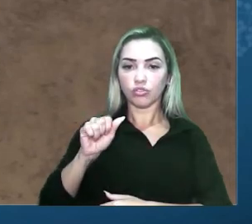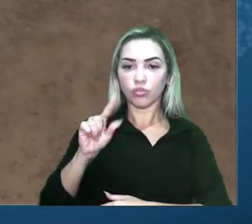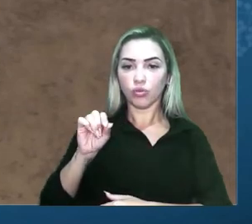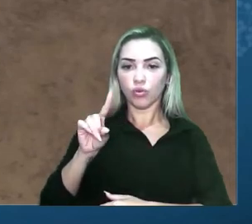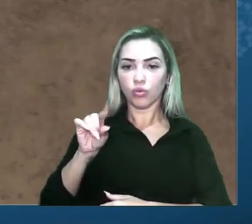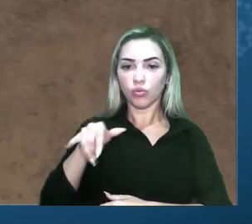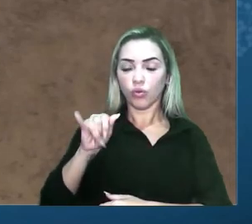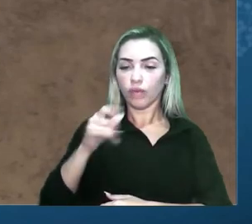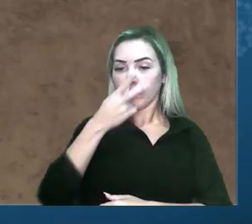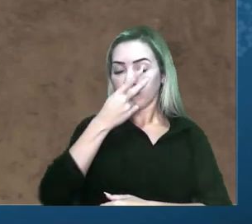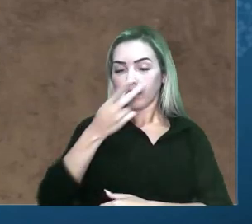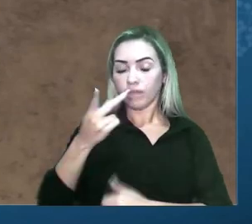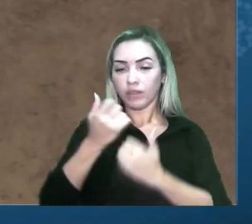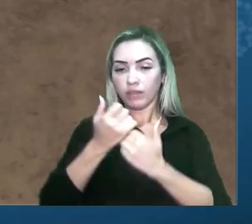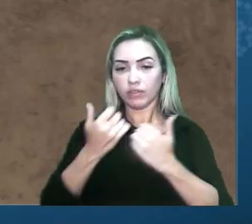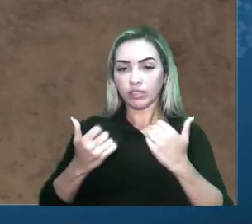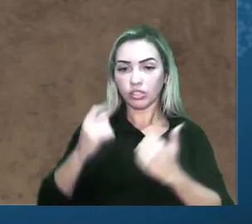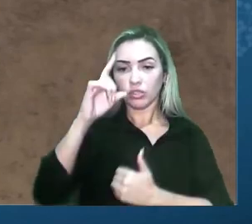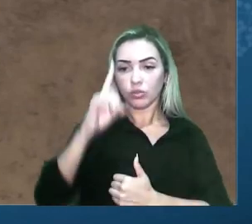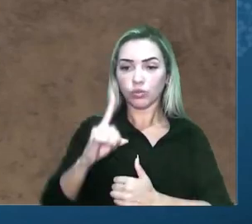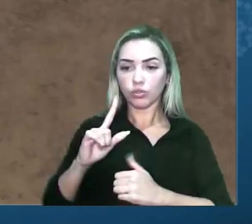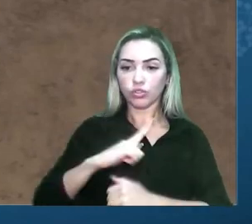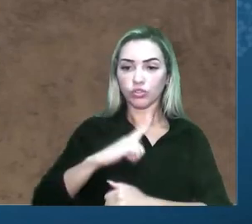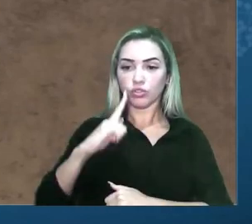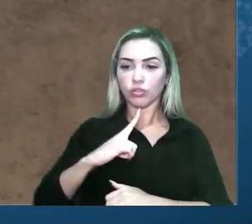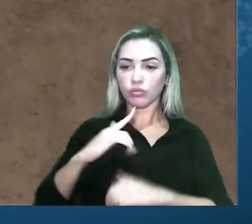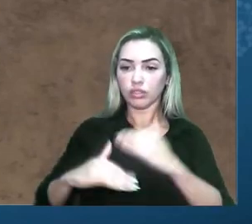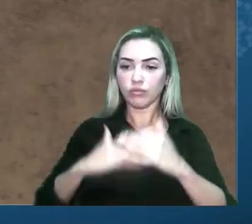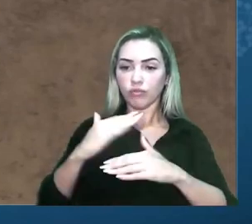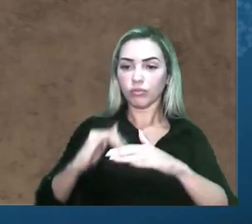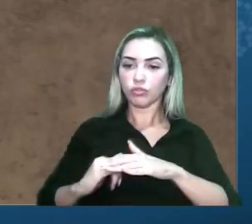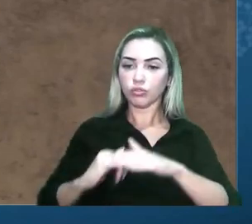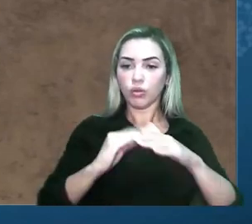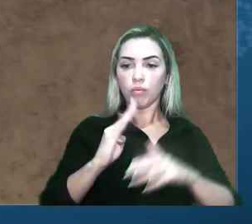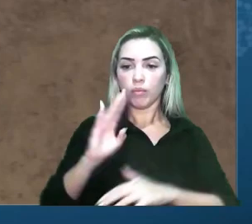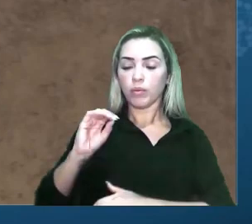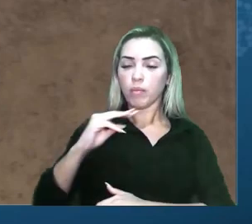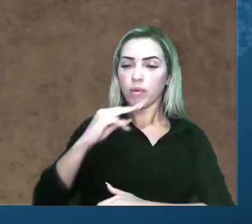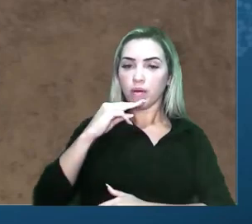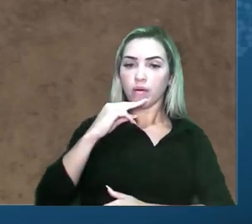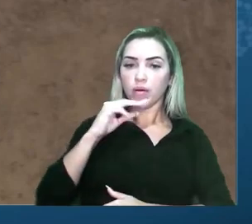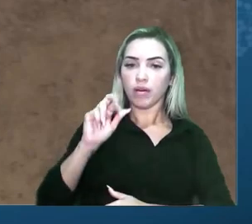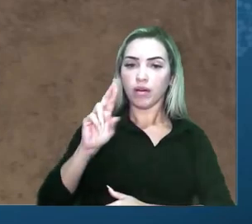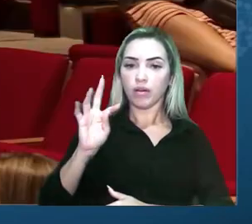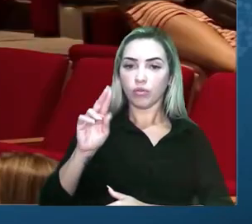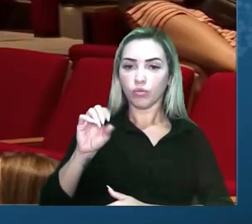de Gestão e Desenvolvimento Institucional de Biomanguinhos, Arthur Couto.